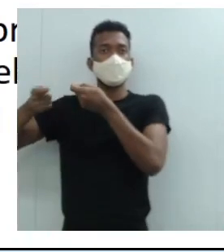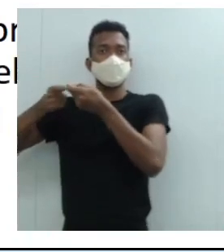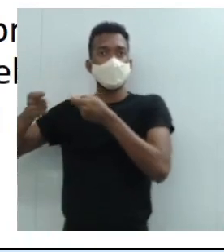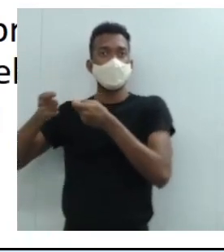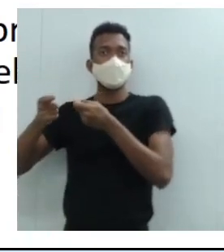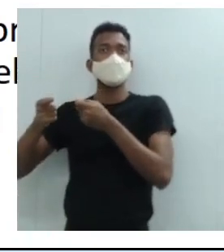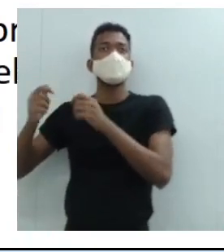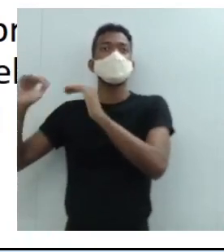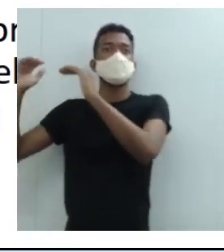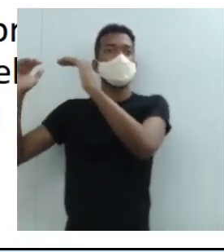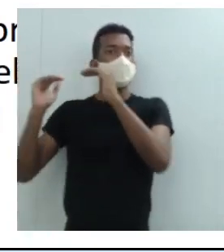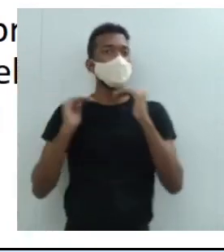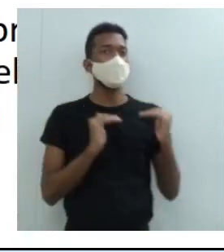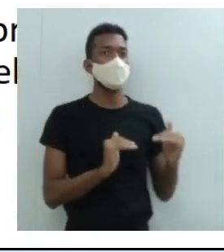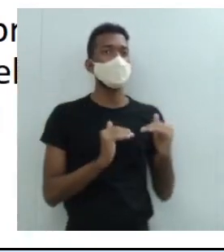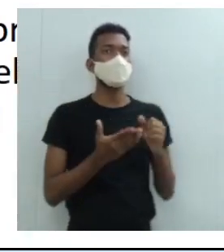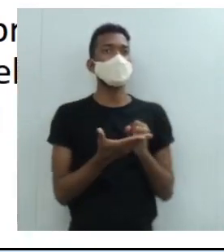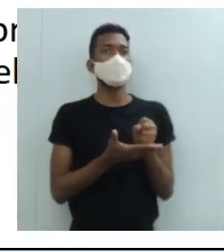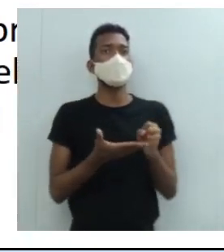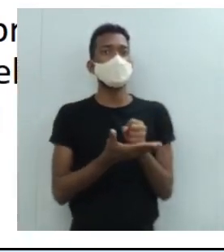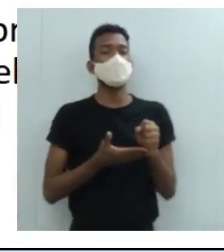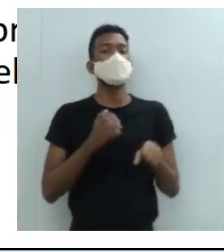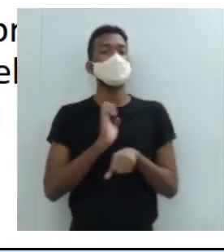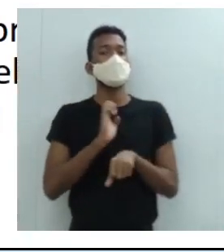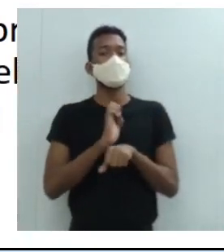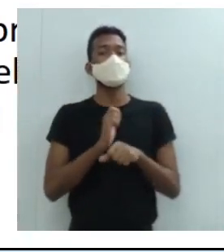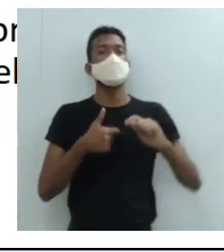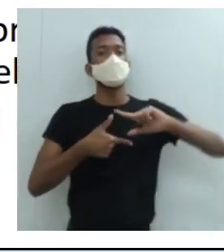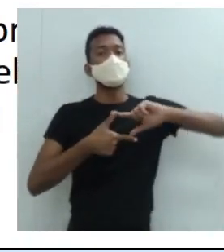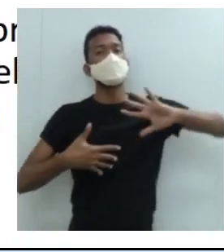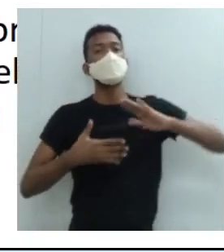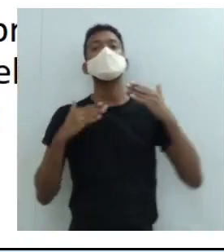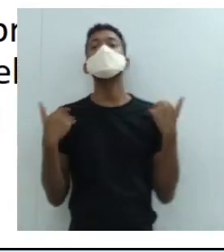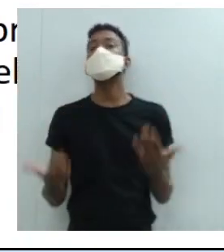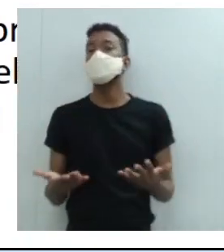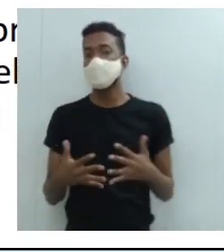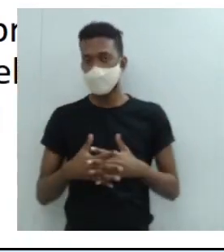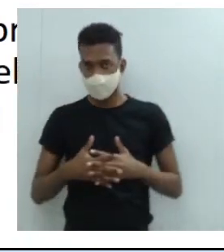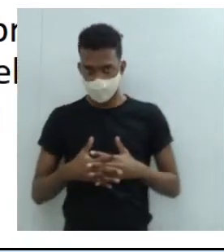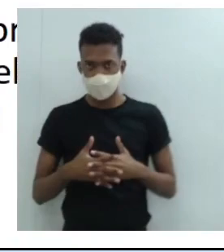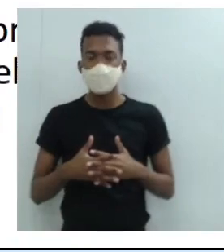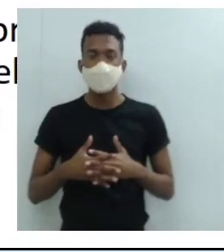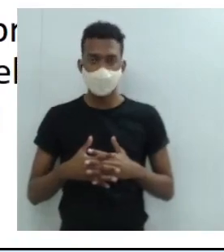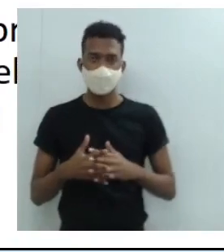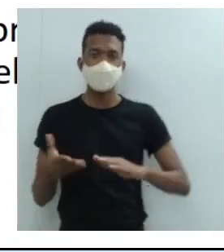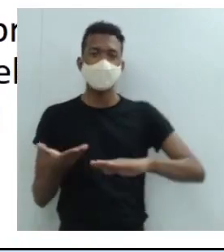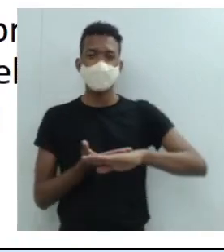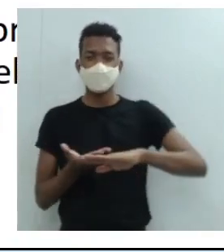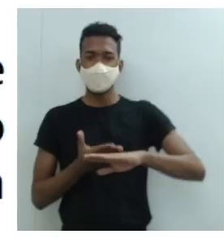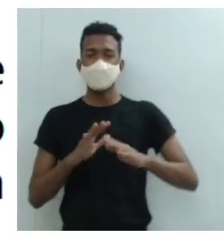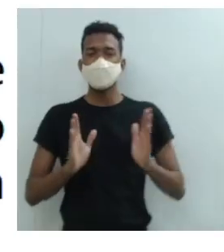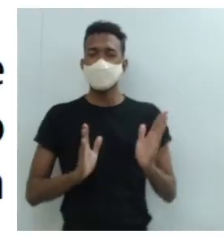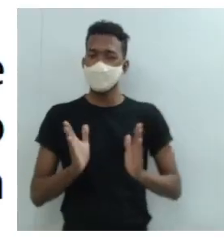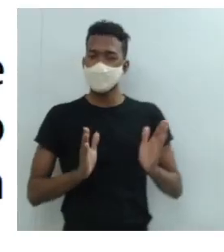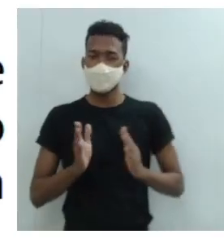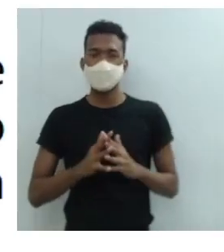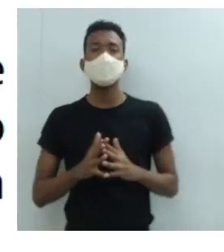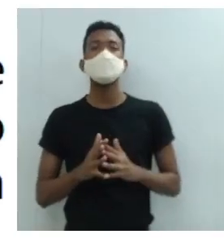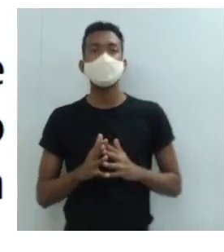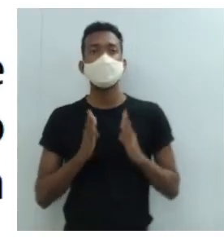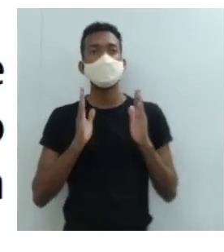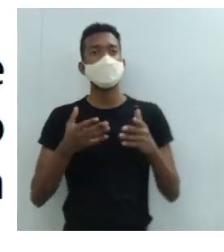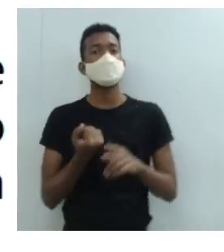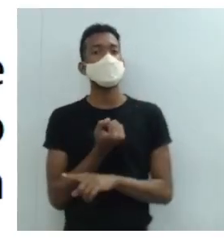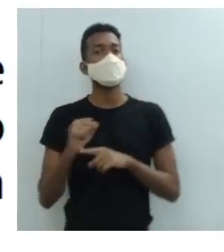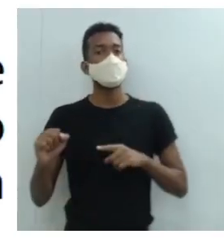e a base do Estado moderno? Qual era a base do Estado moderno? Então vejamos, eu falei,